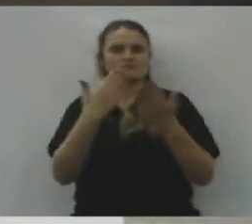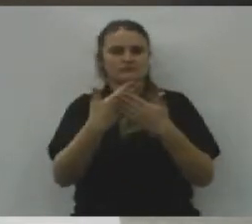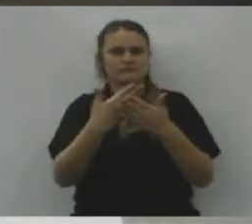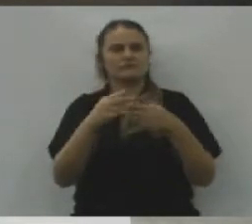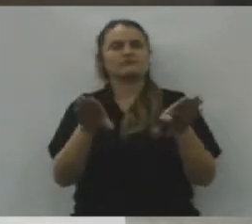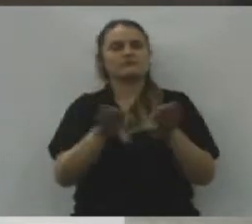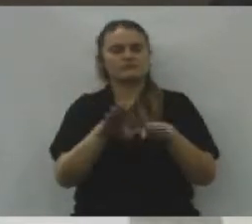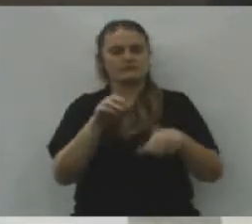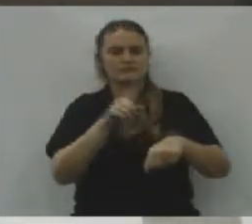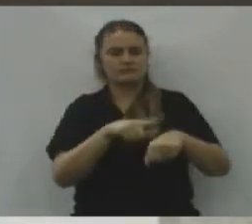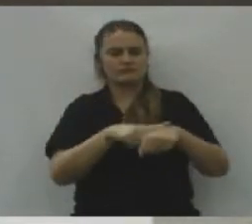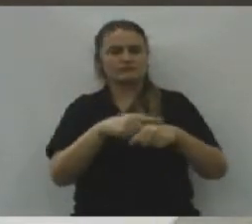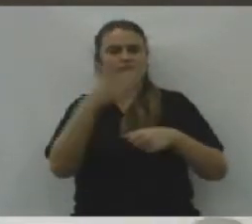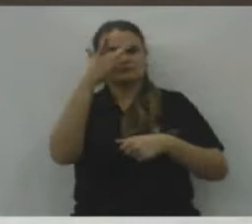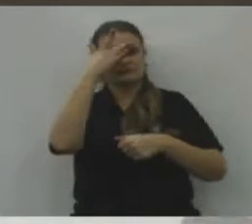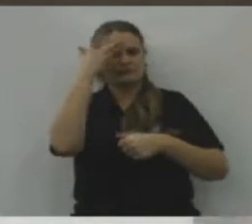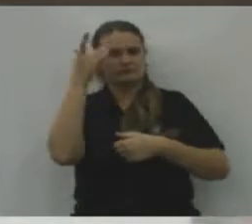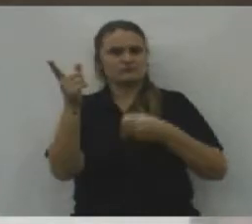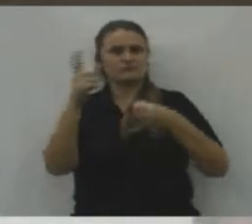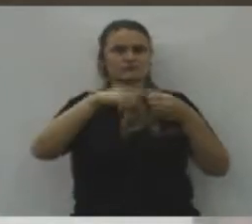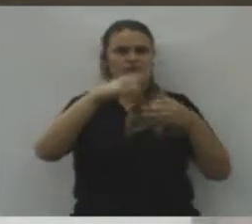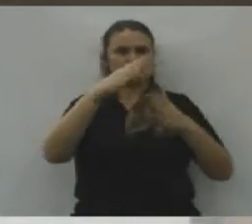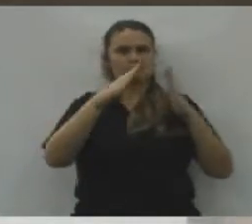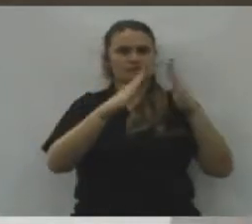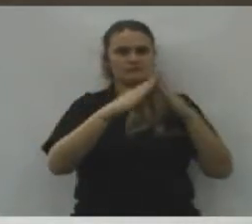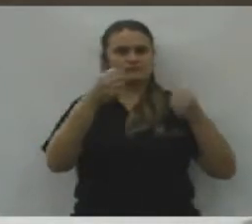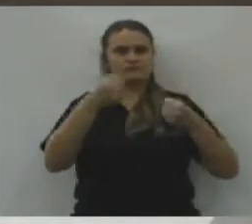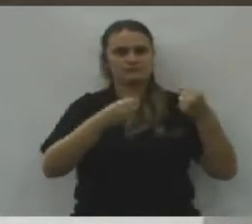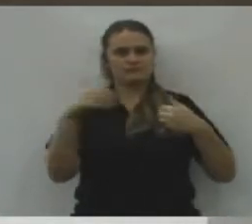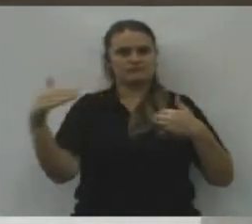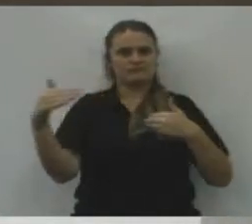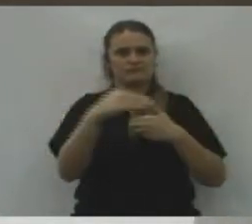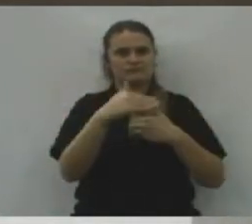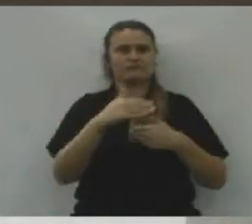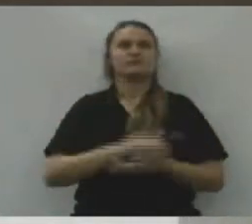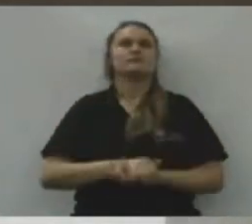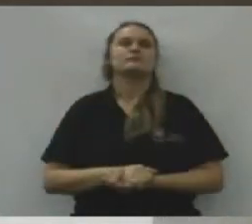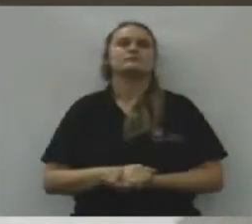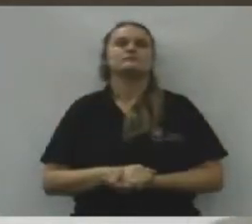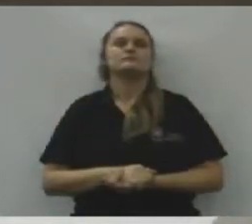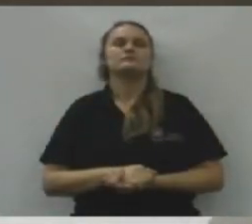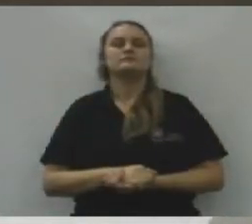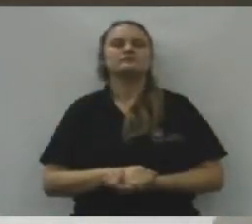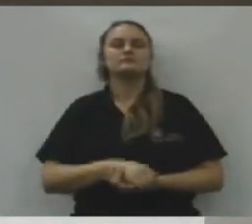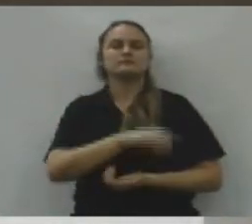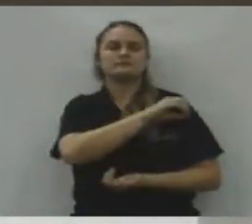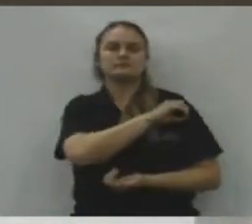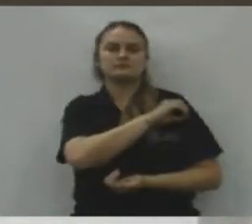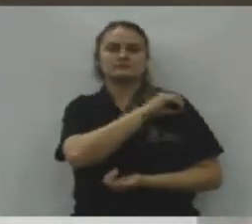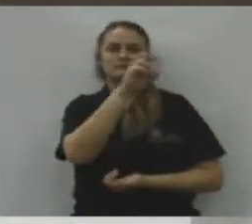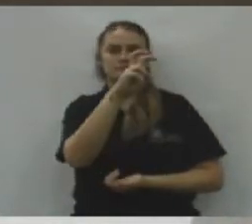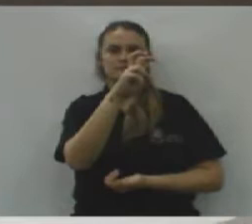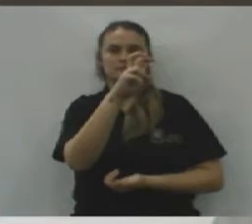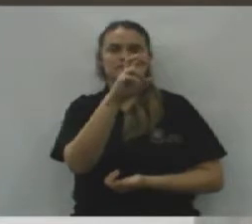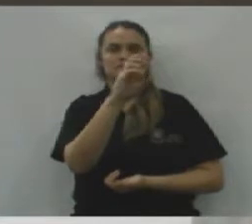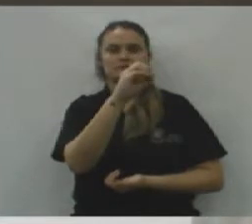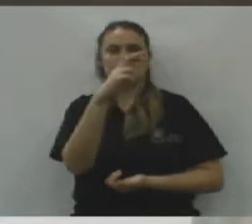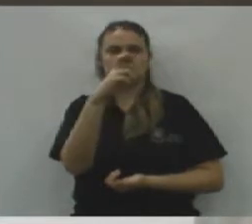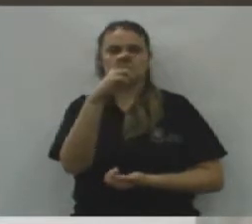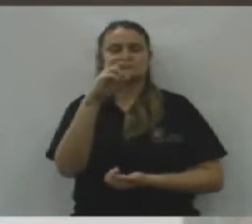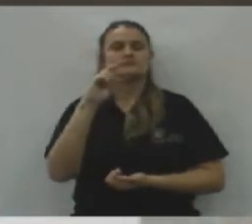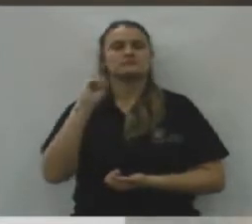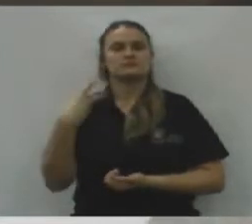com o horário de pico do trânsito de veículos. A indicação de número 5/2018 do